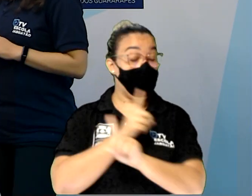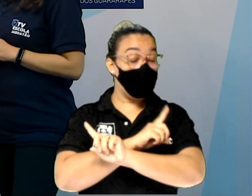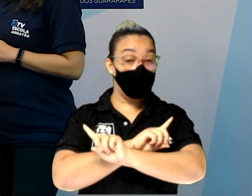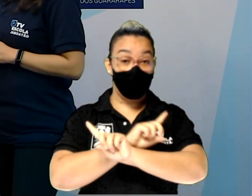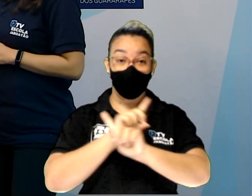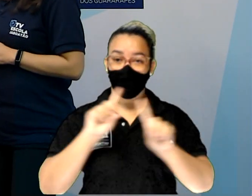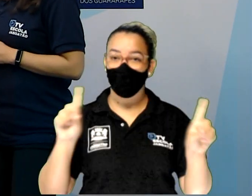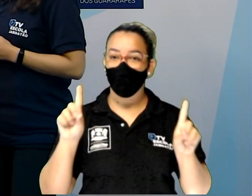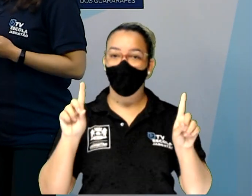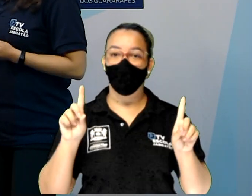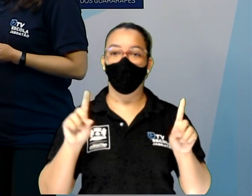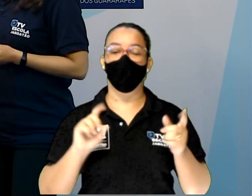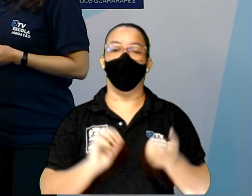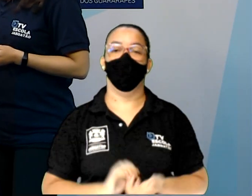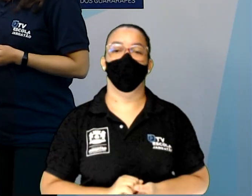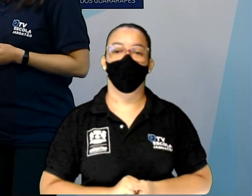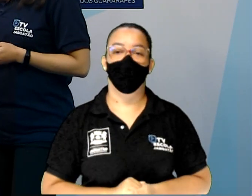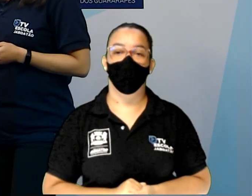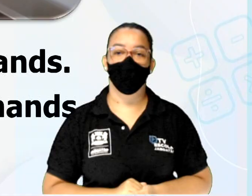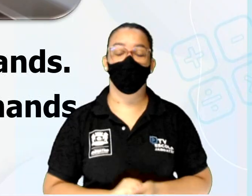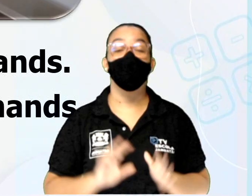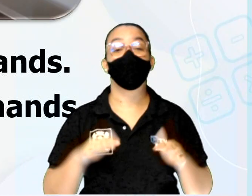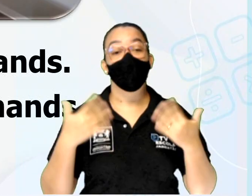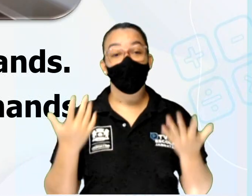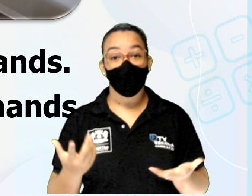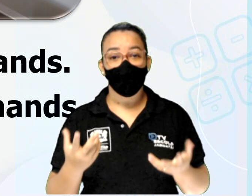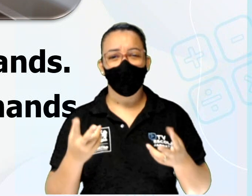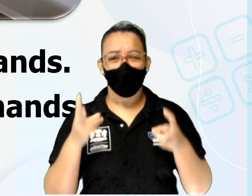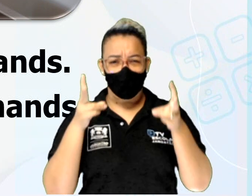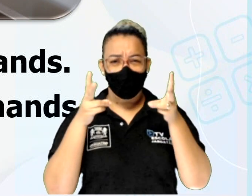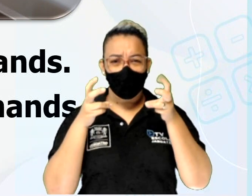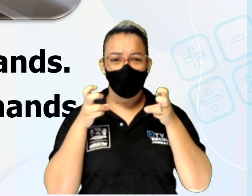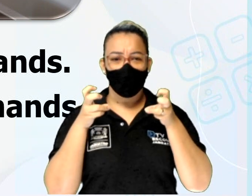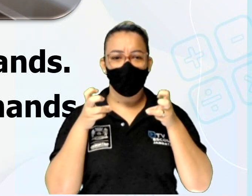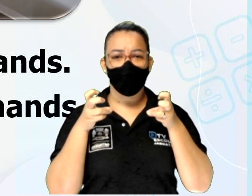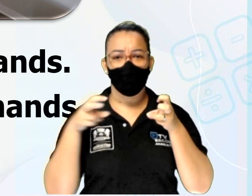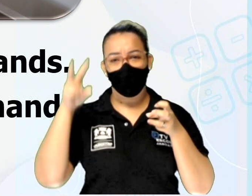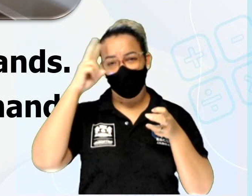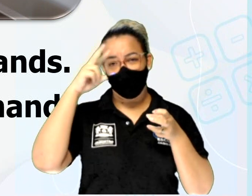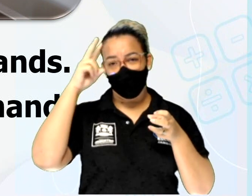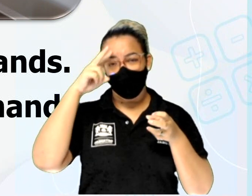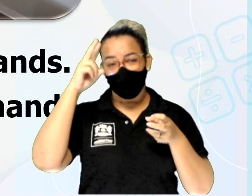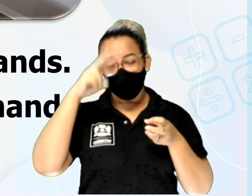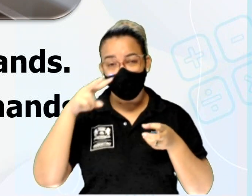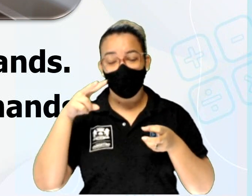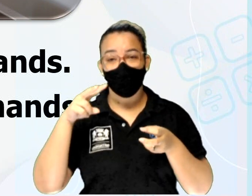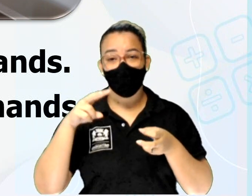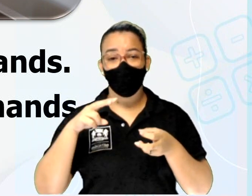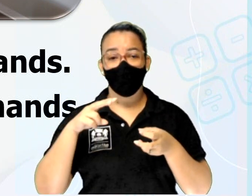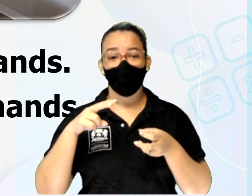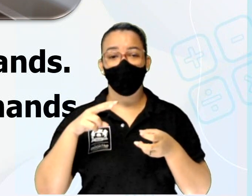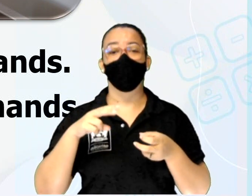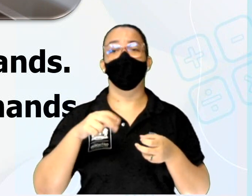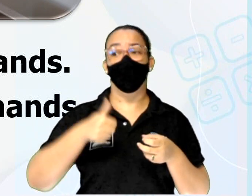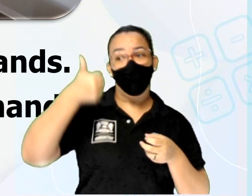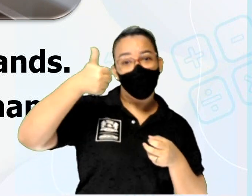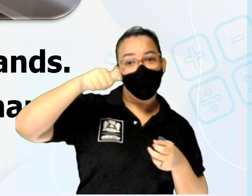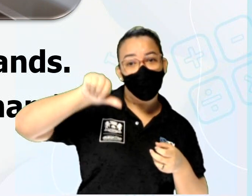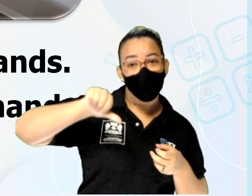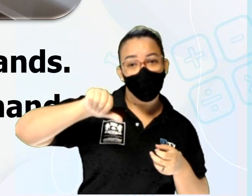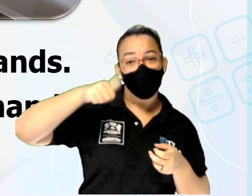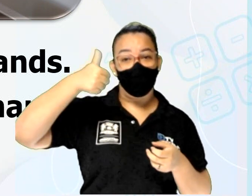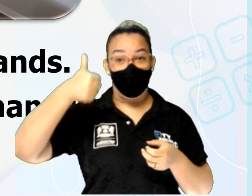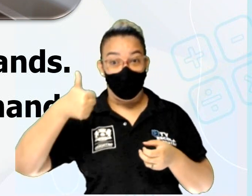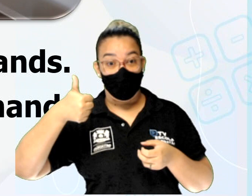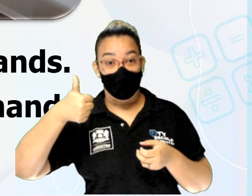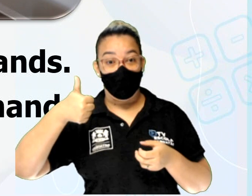não secou suas mãos. Então, aqui a gente viu uma revisãozinha da forma afirmativa,